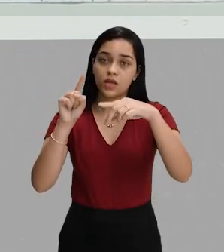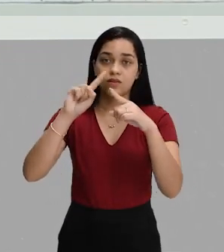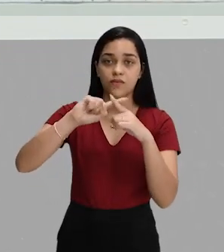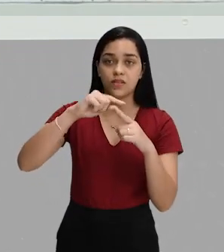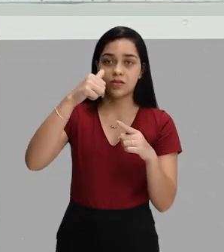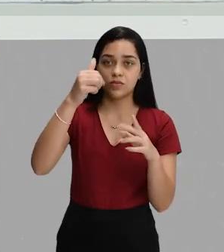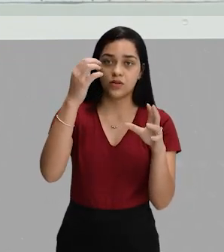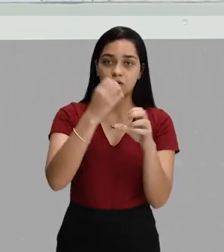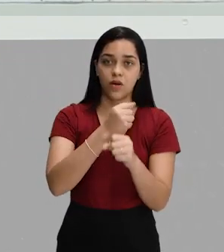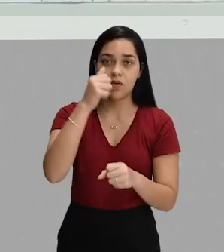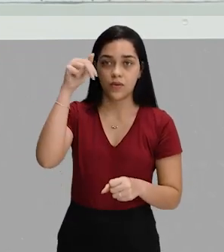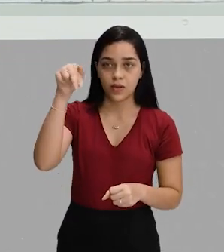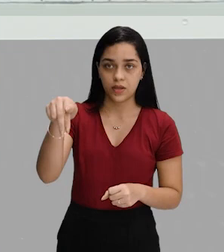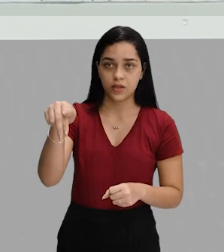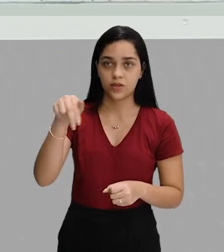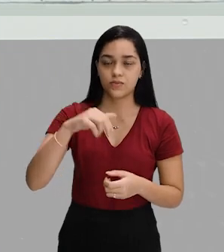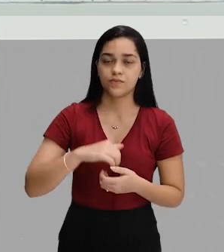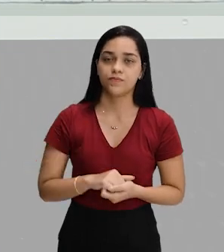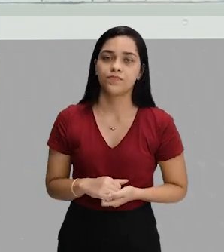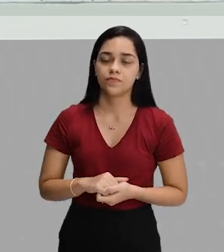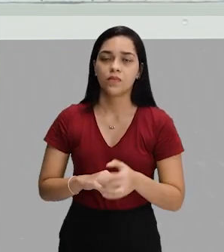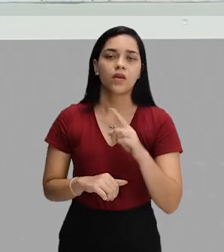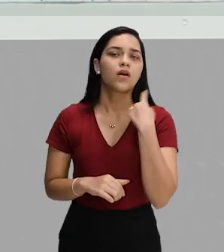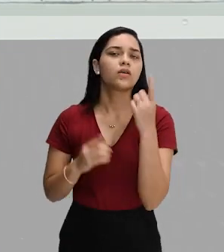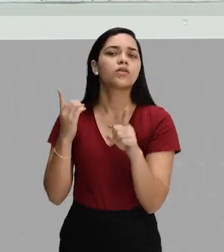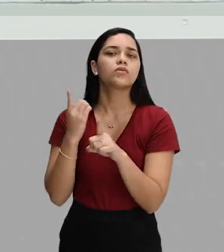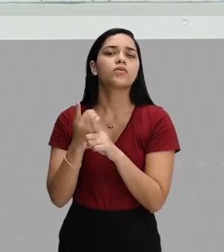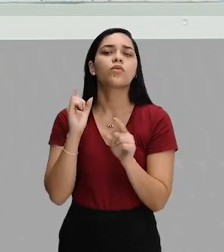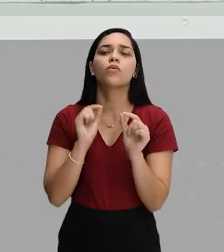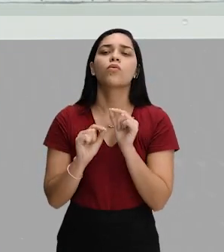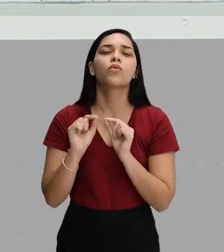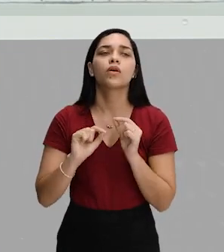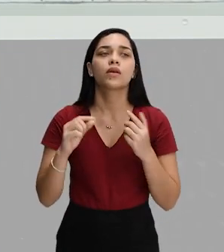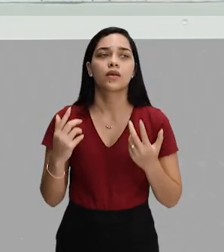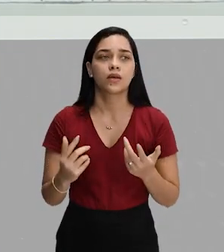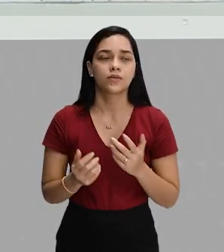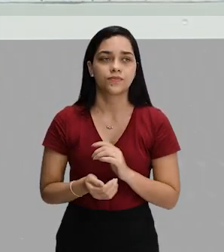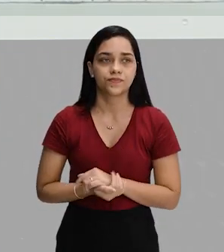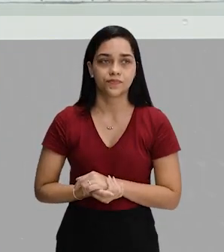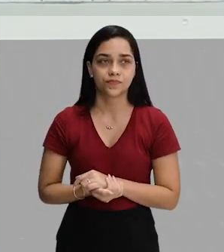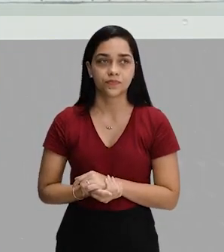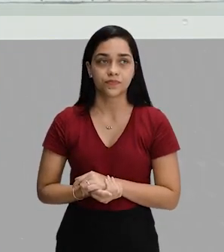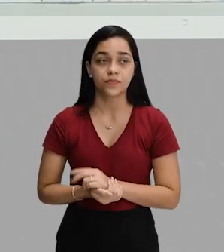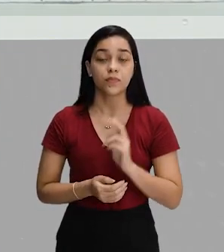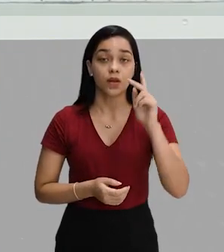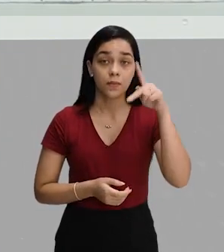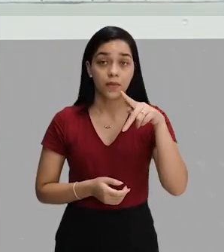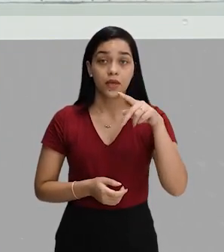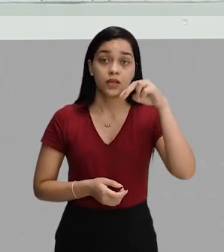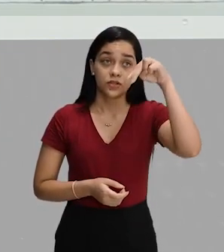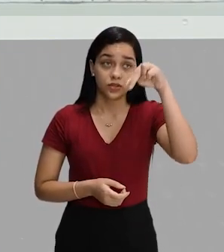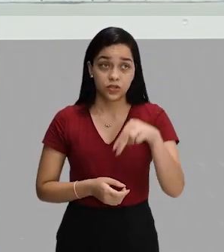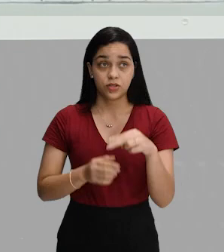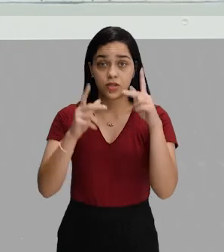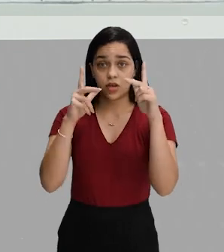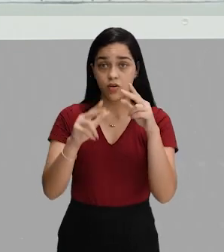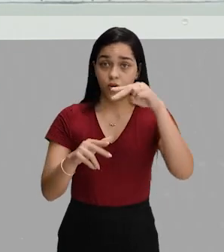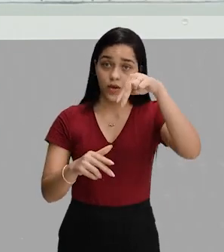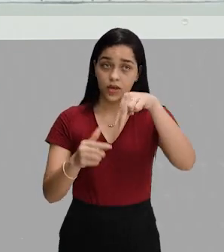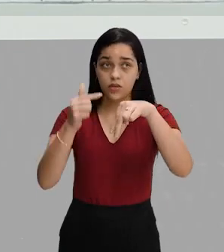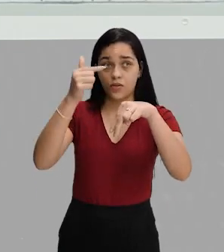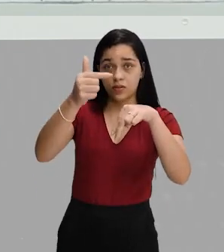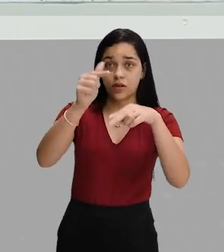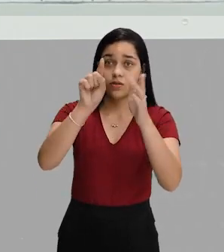N. Olha o que a gente encontrou aqui, ó. P de N é igual a N